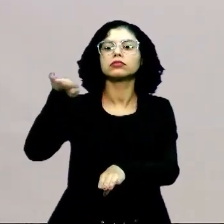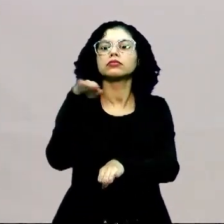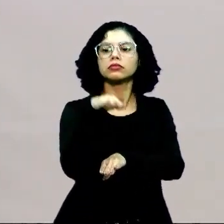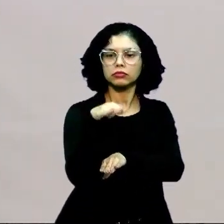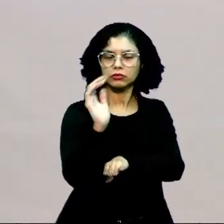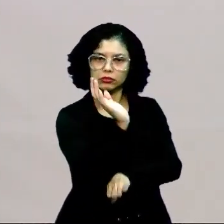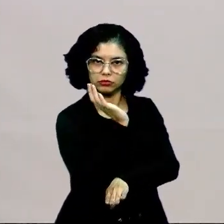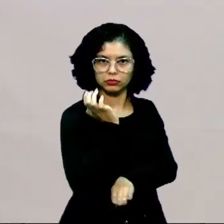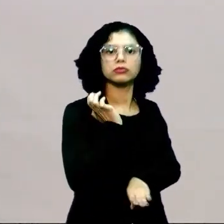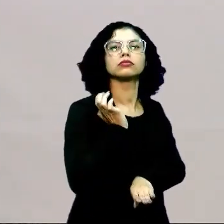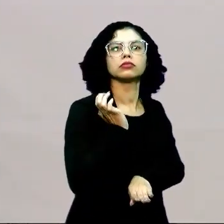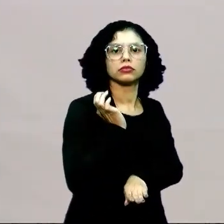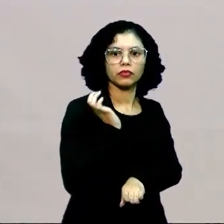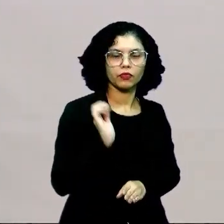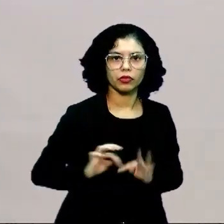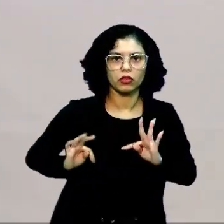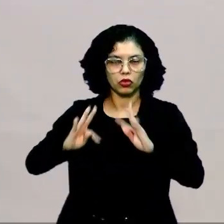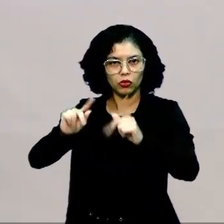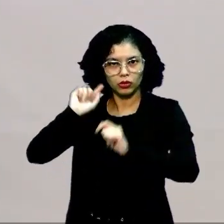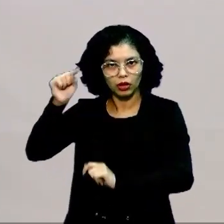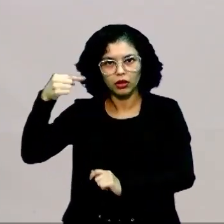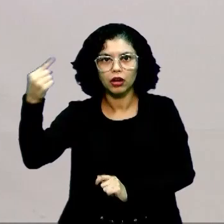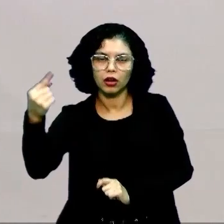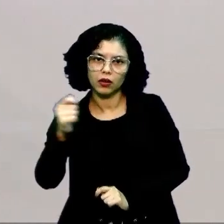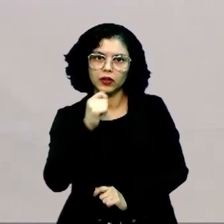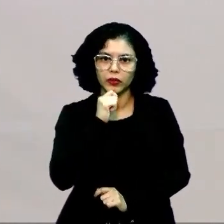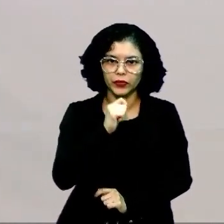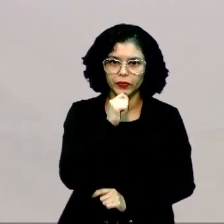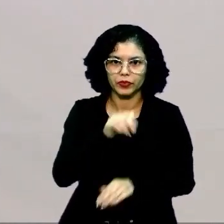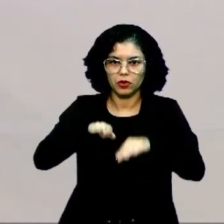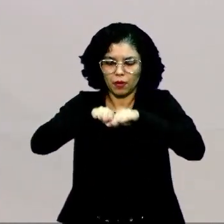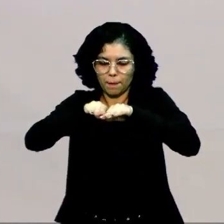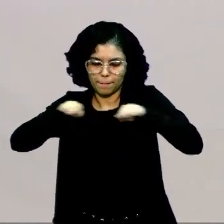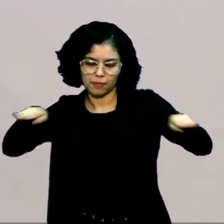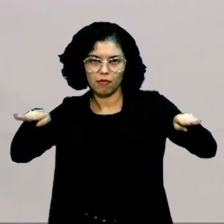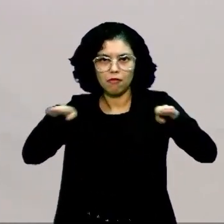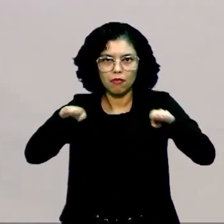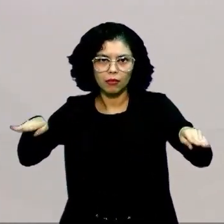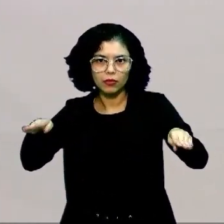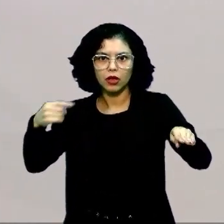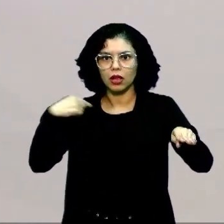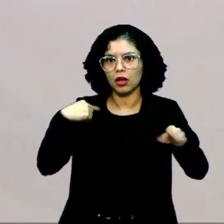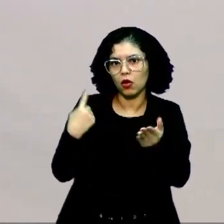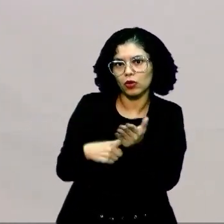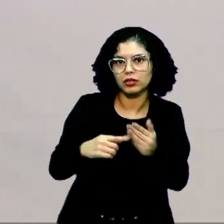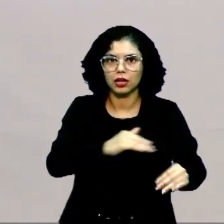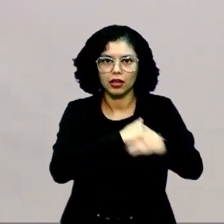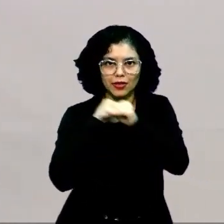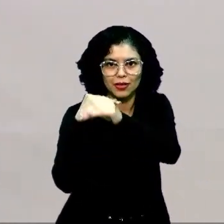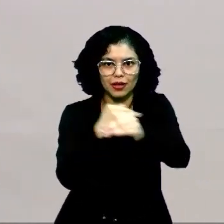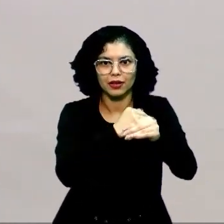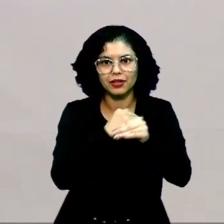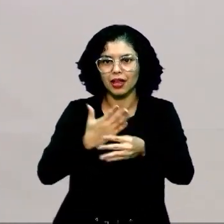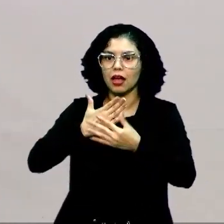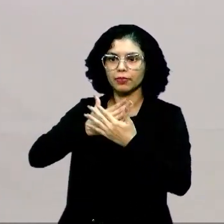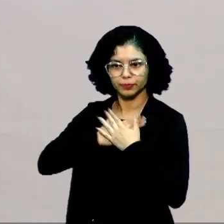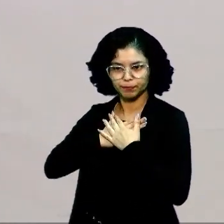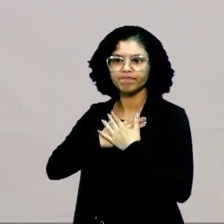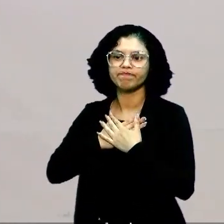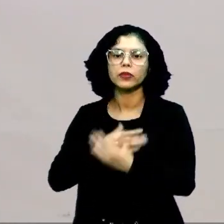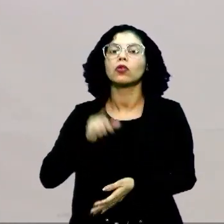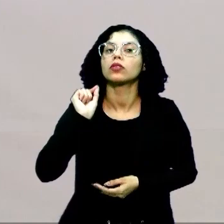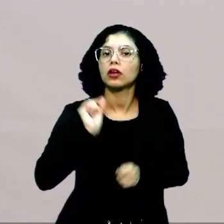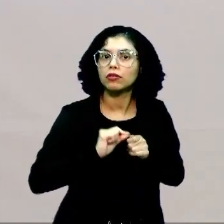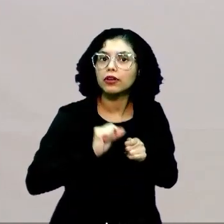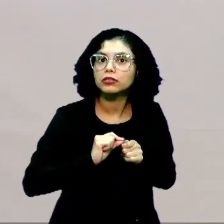de superioridade. E tudo aquilo que não está no mesmo patamar, em condição igualitária à minha, o que é que